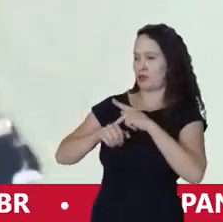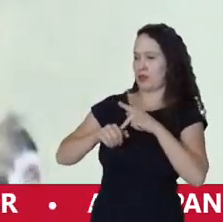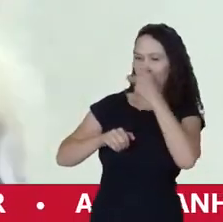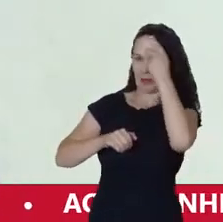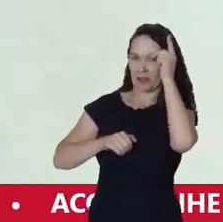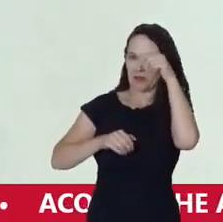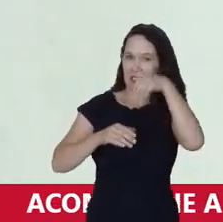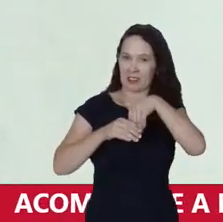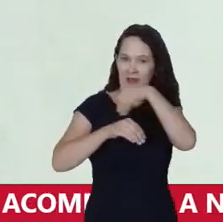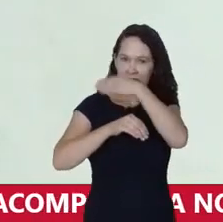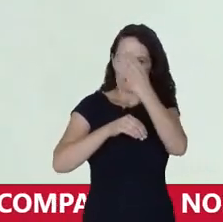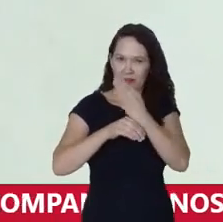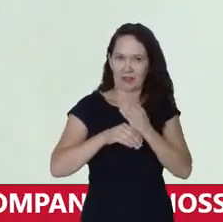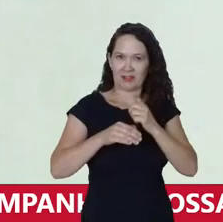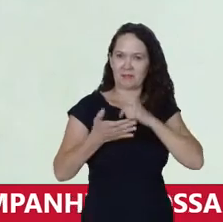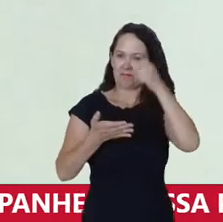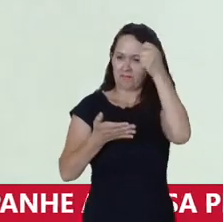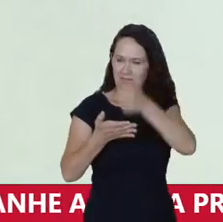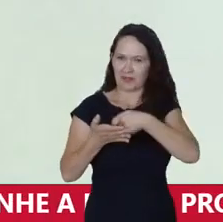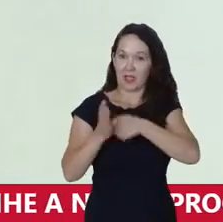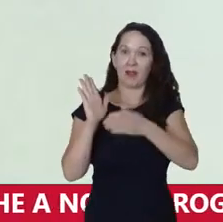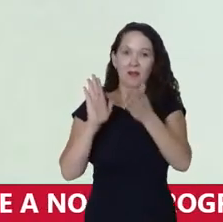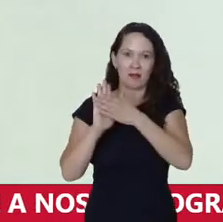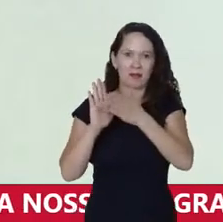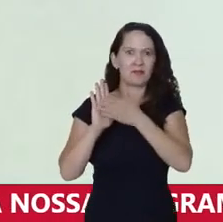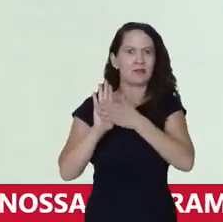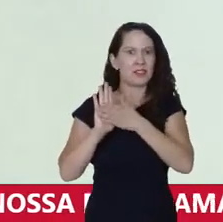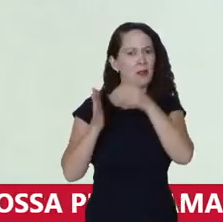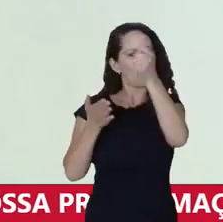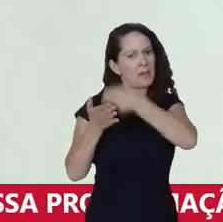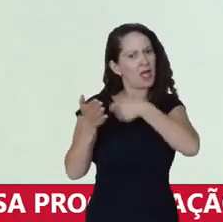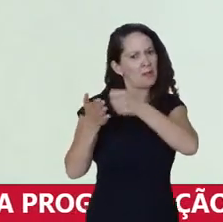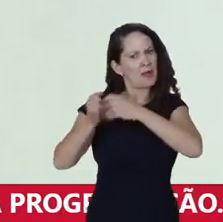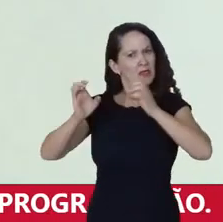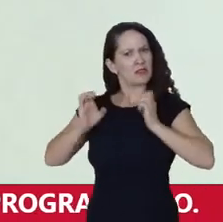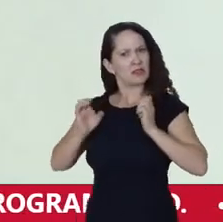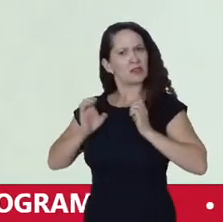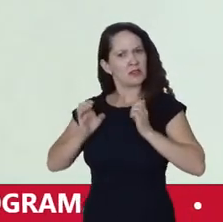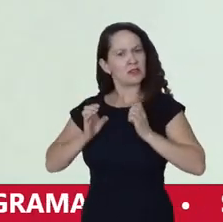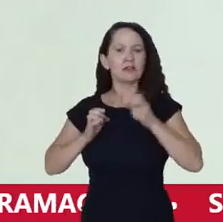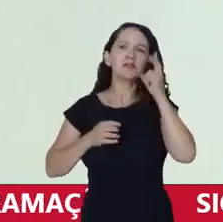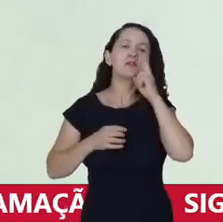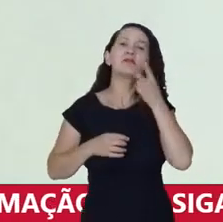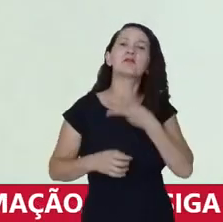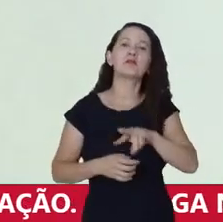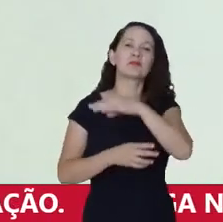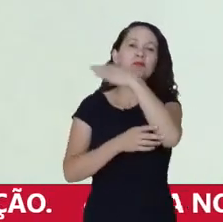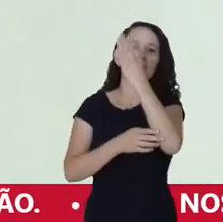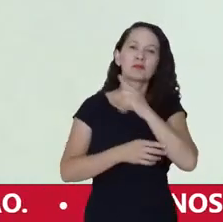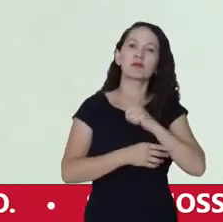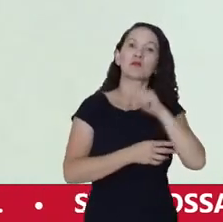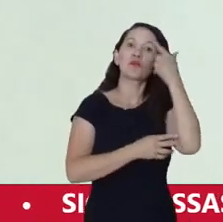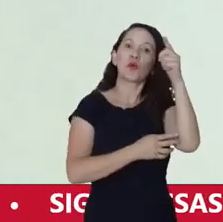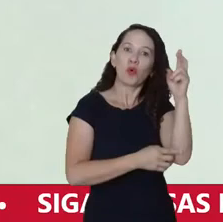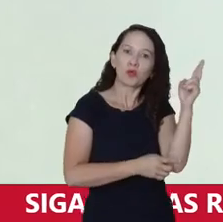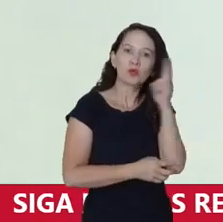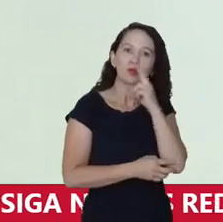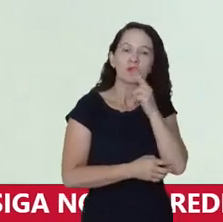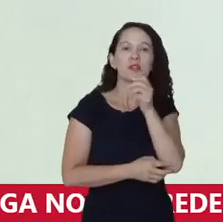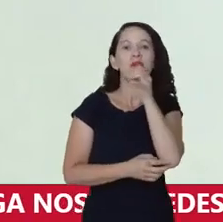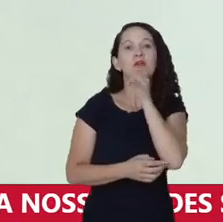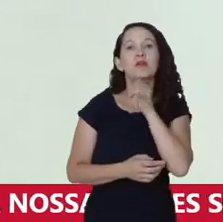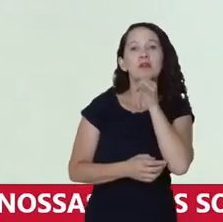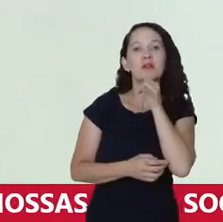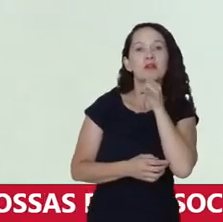a nossa campanha Tributar os Super Ricos, eu gosto sempre de deixar aqui ao fundo para a gente se lembrar que o Brasil tem outras urgências, como, por